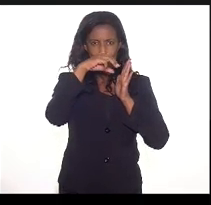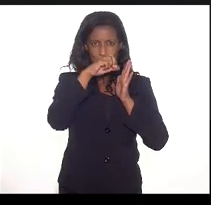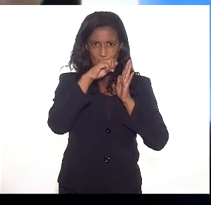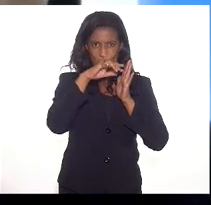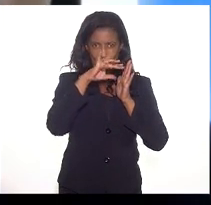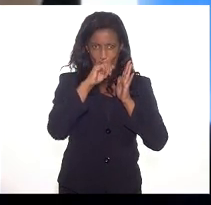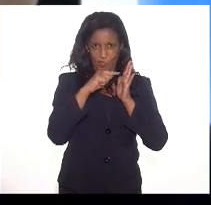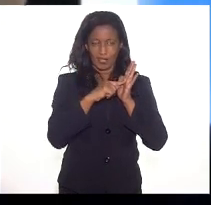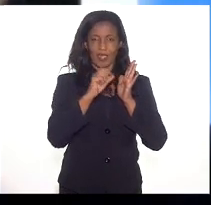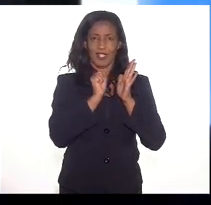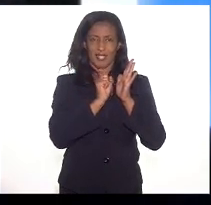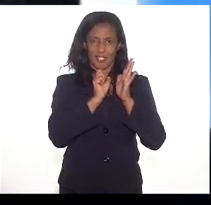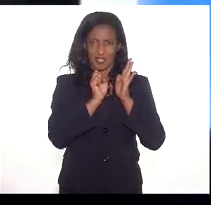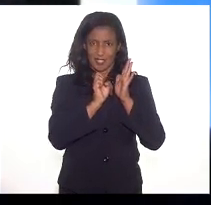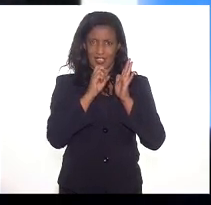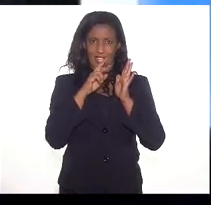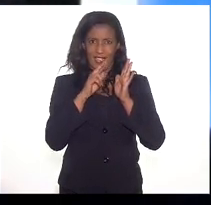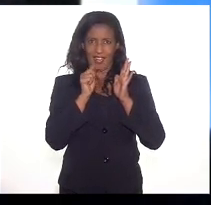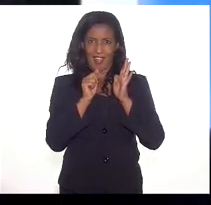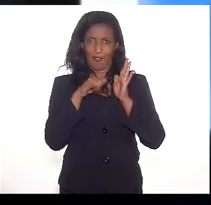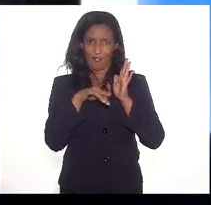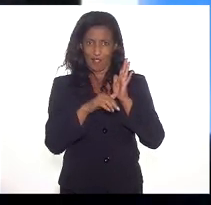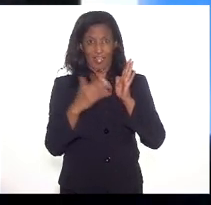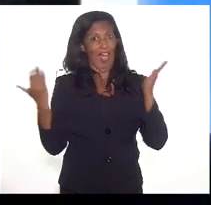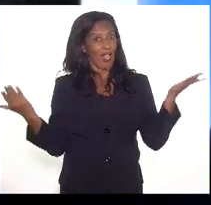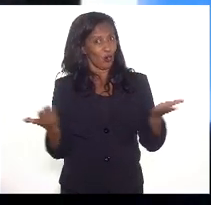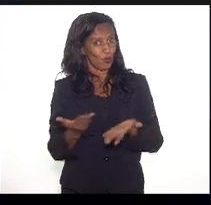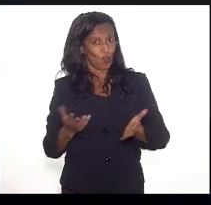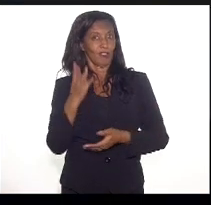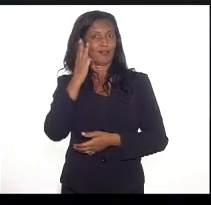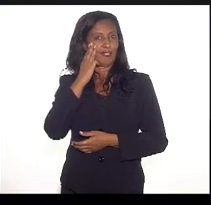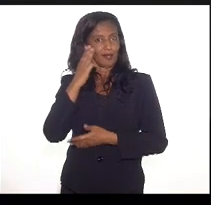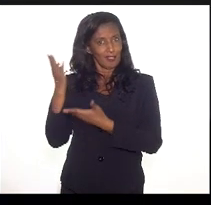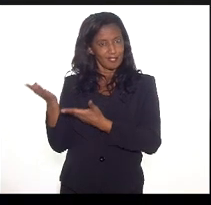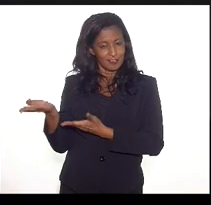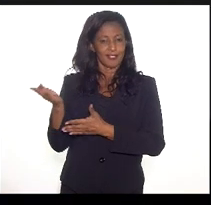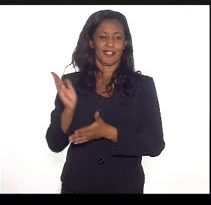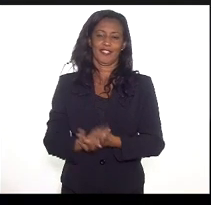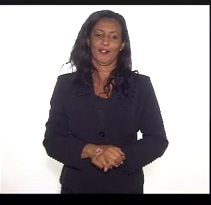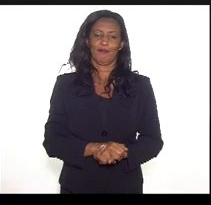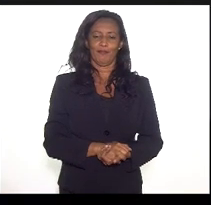Francisco, deputado Flávio Serafini. Agora com a palavra, deputado Valdeque Carneiro.